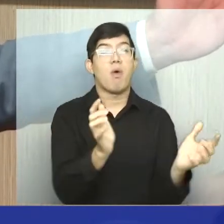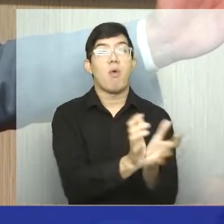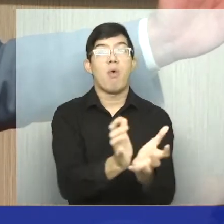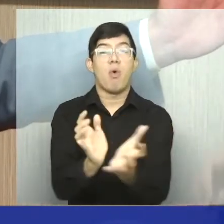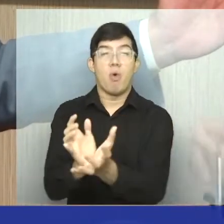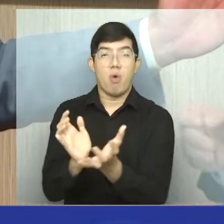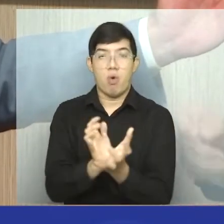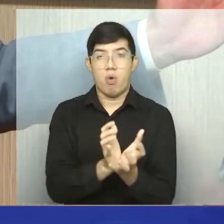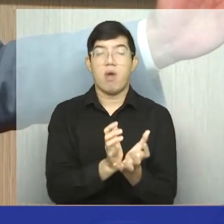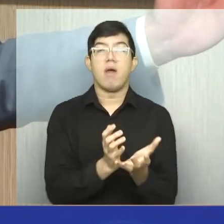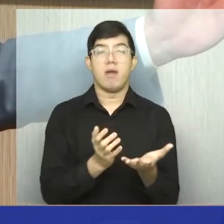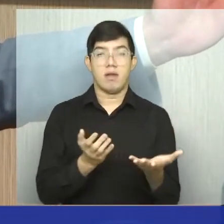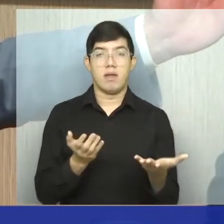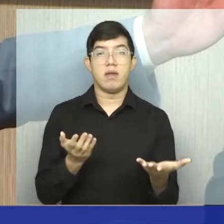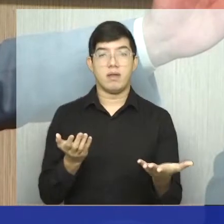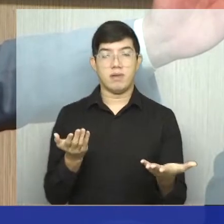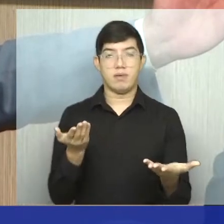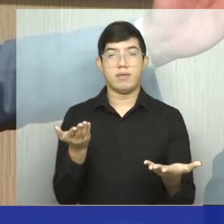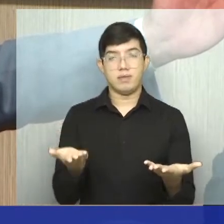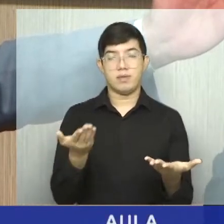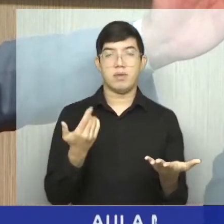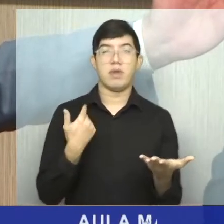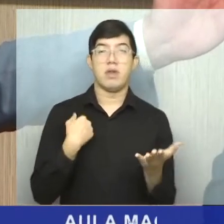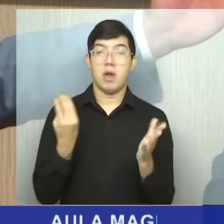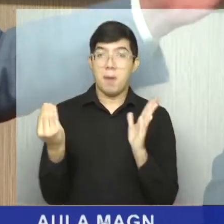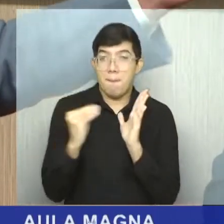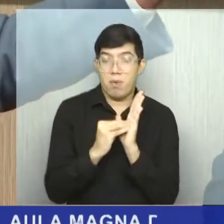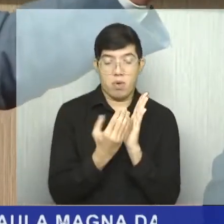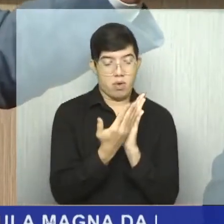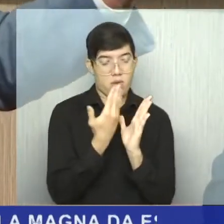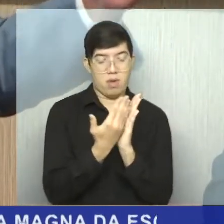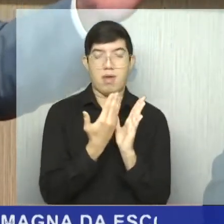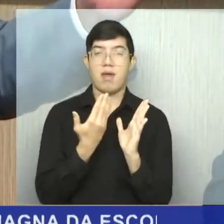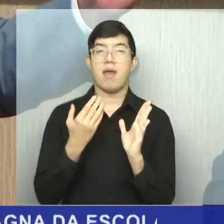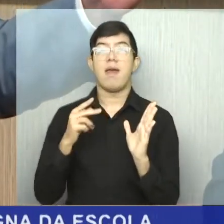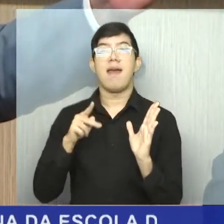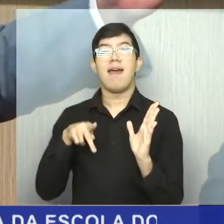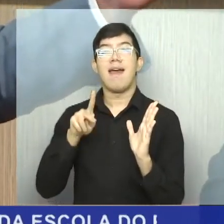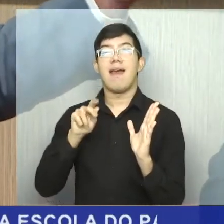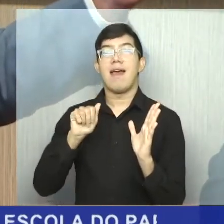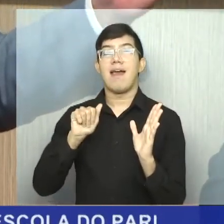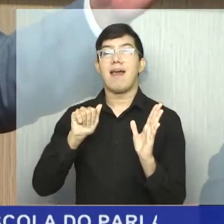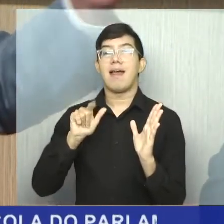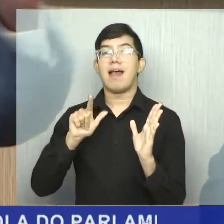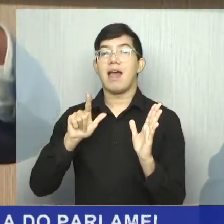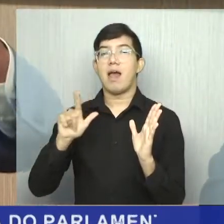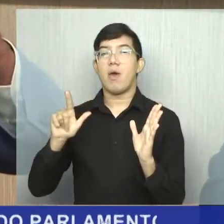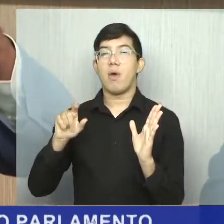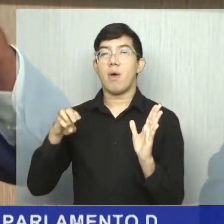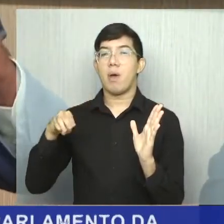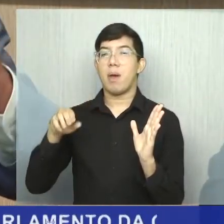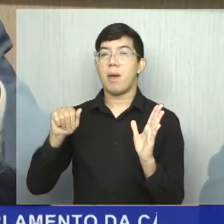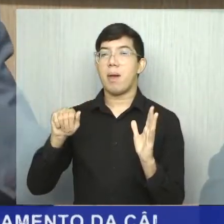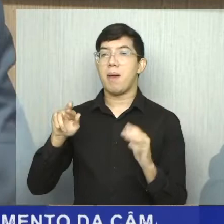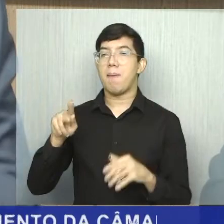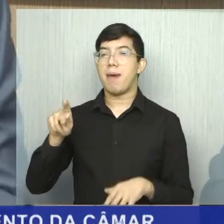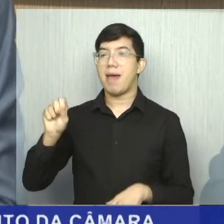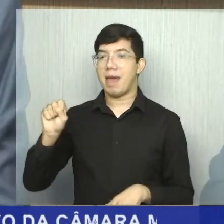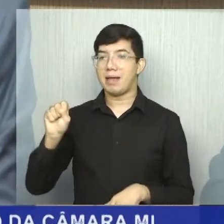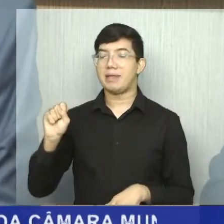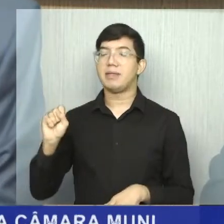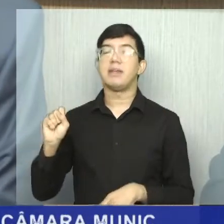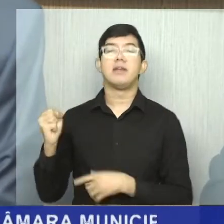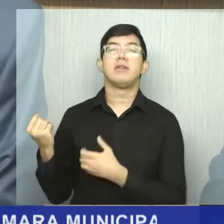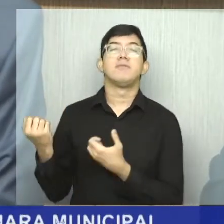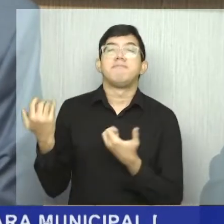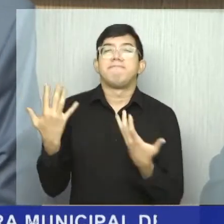flagrante. Embora, também digo isso no meu livro, Karl Marx não esperava um fenômeno capitalista que aconteceu, qual seja, a